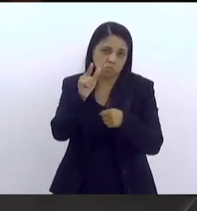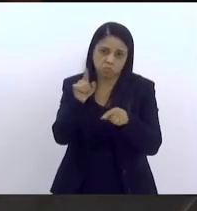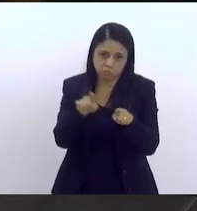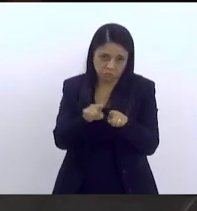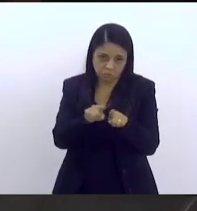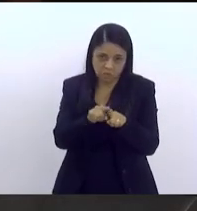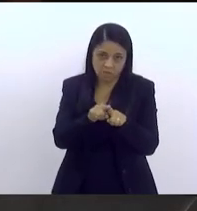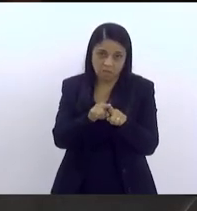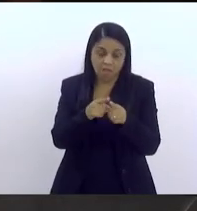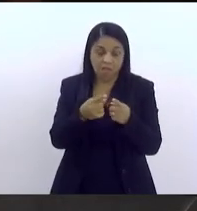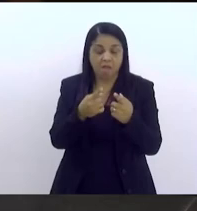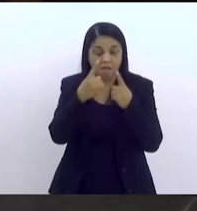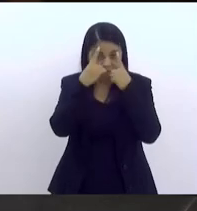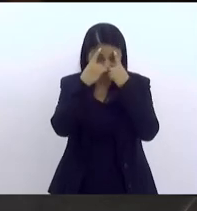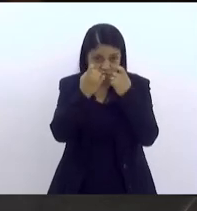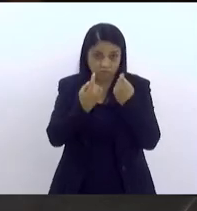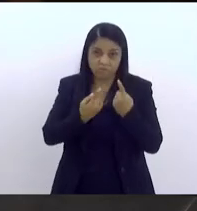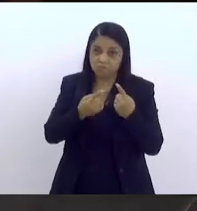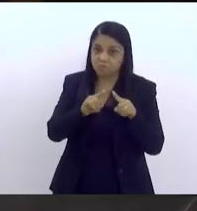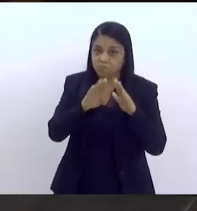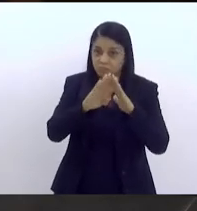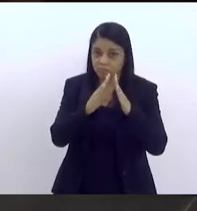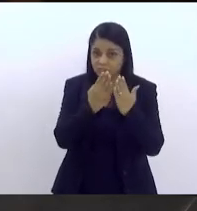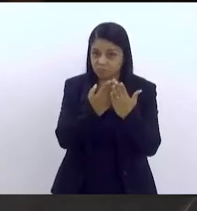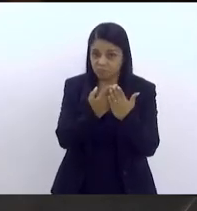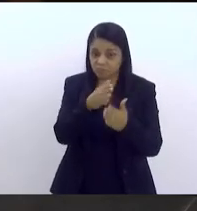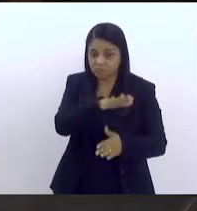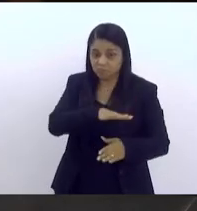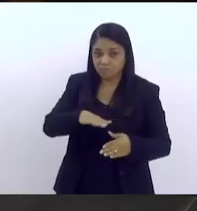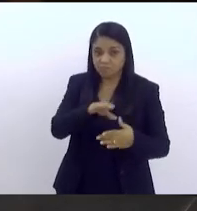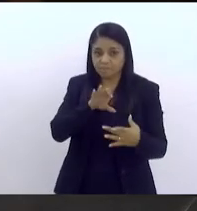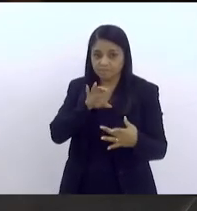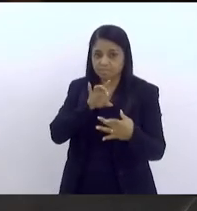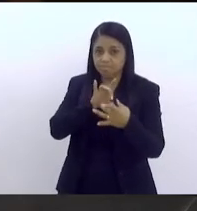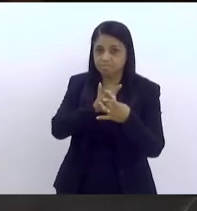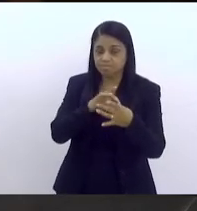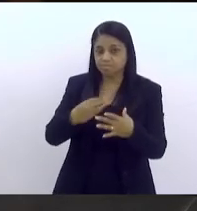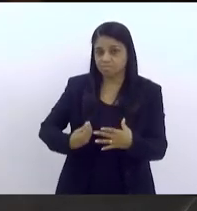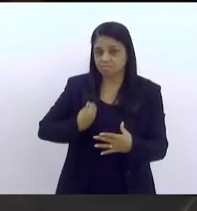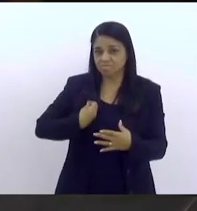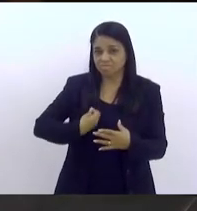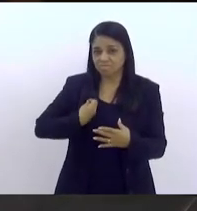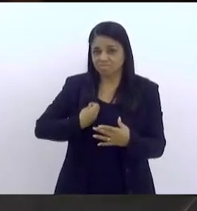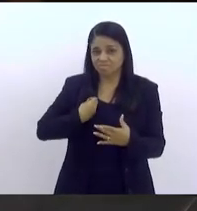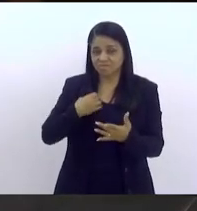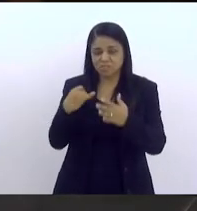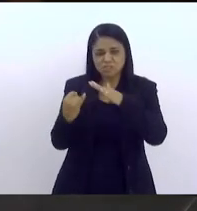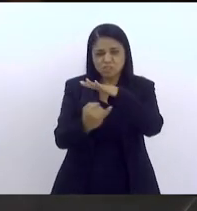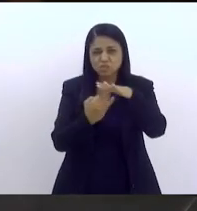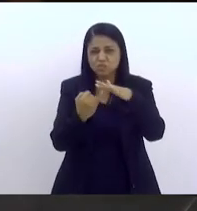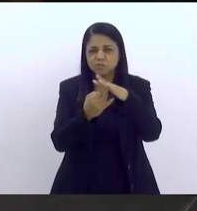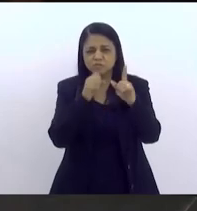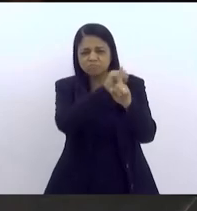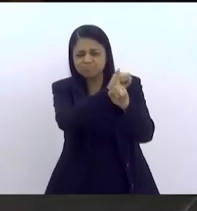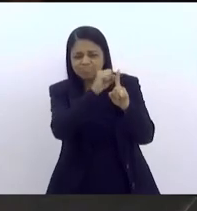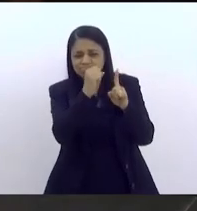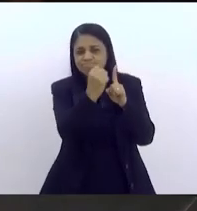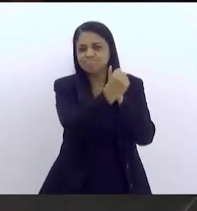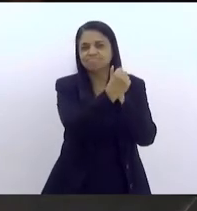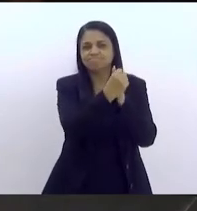a escola como espaço de convivência e pertencimento como instituição central de sociabilidade